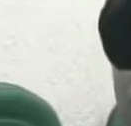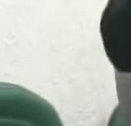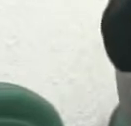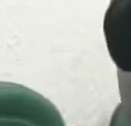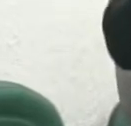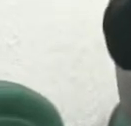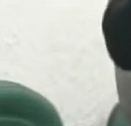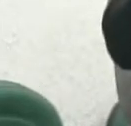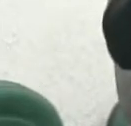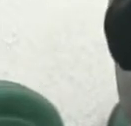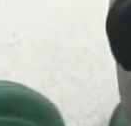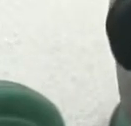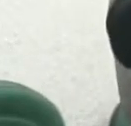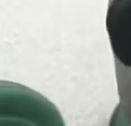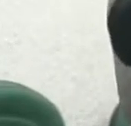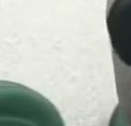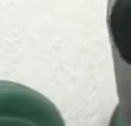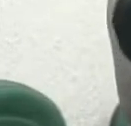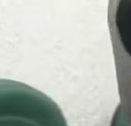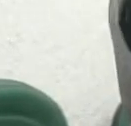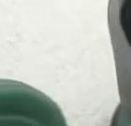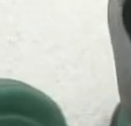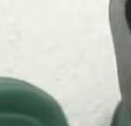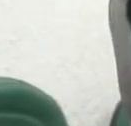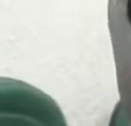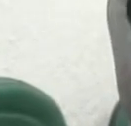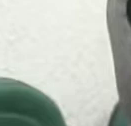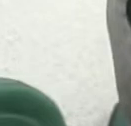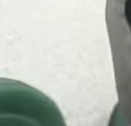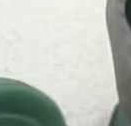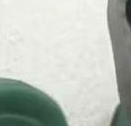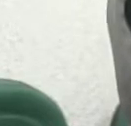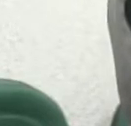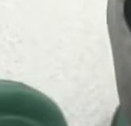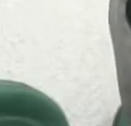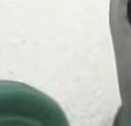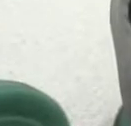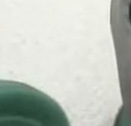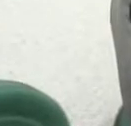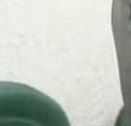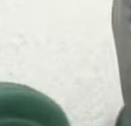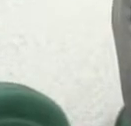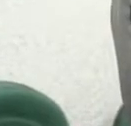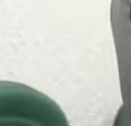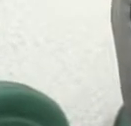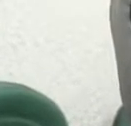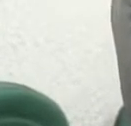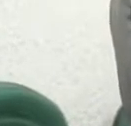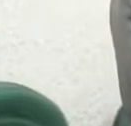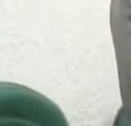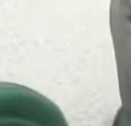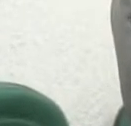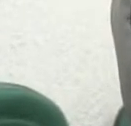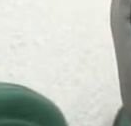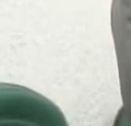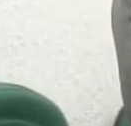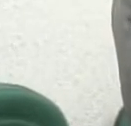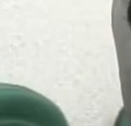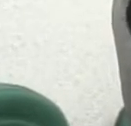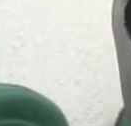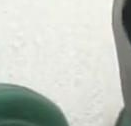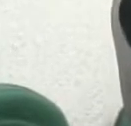e ele não irá e não iria desviar deles e às vezes nos acomodamos deixamos